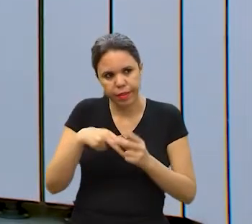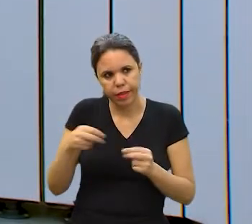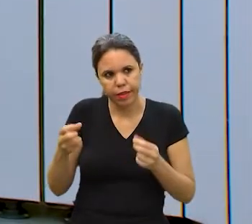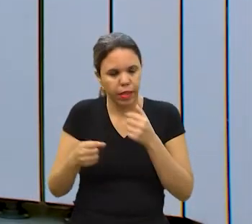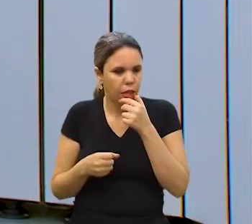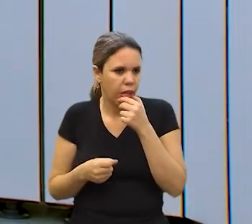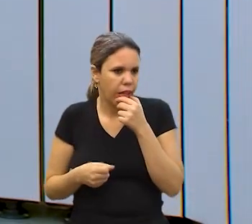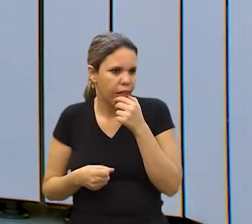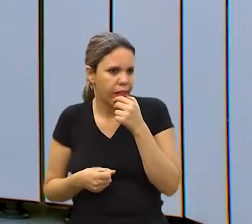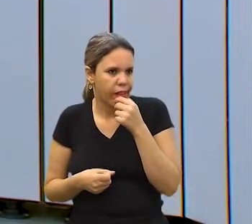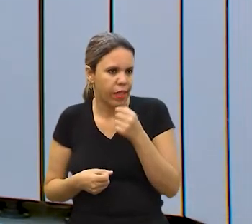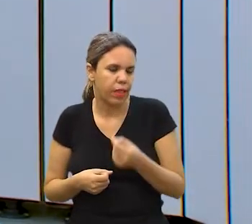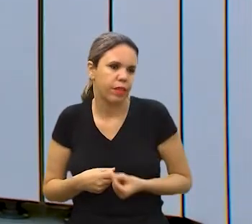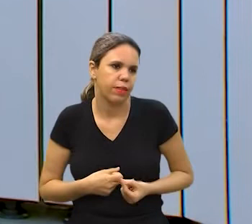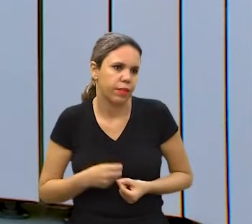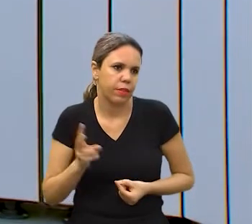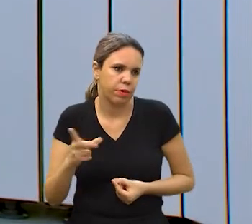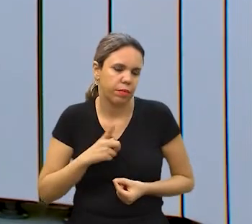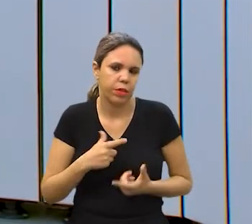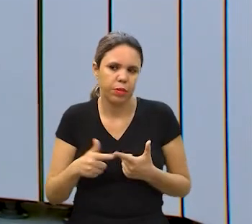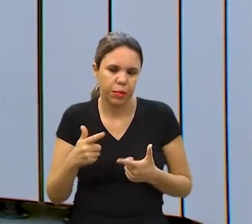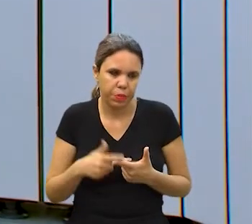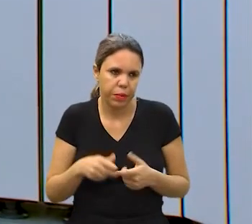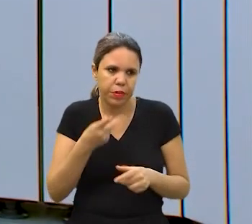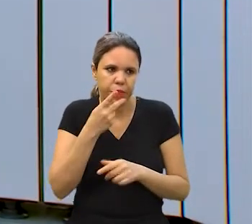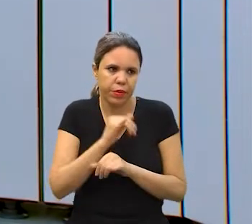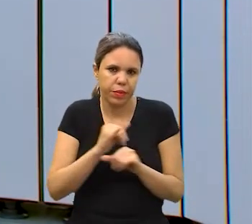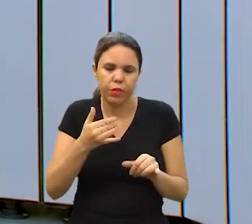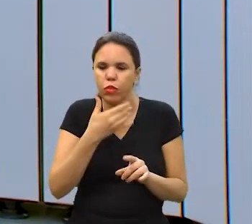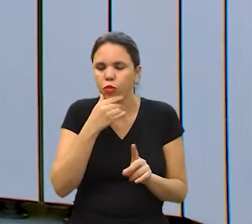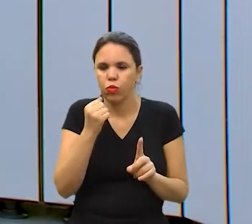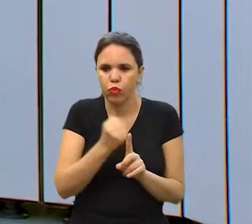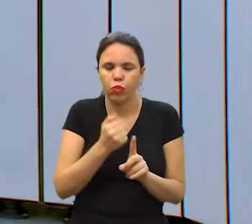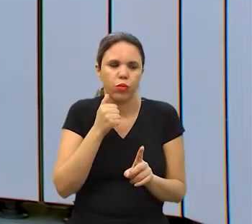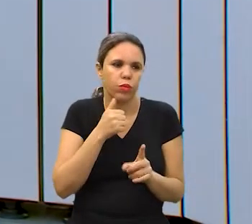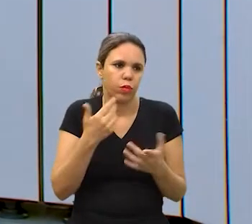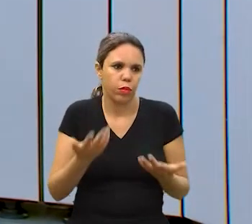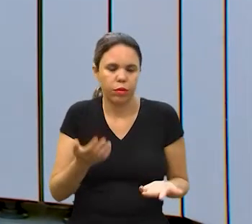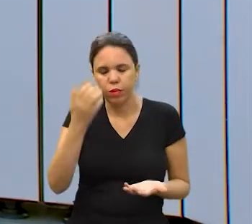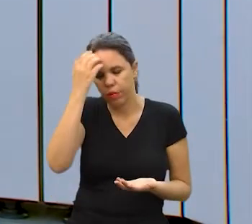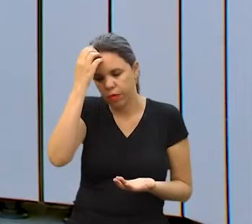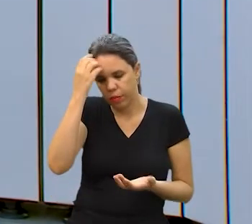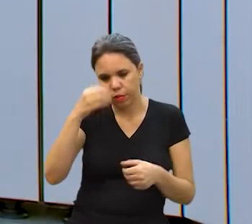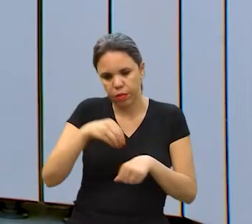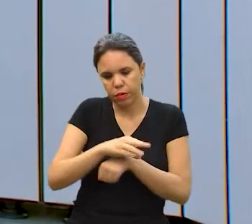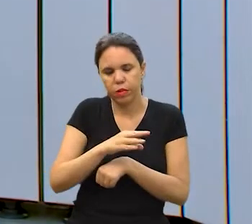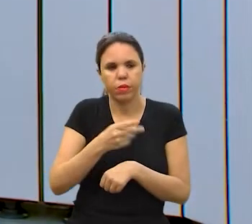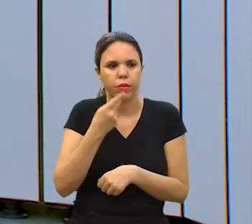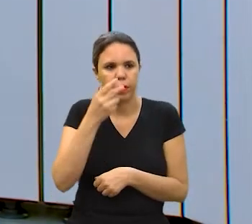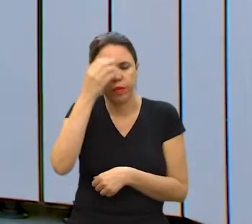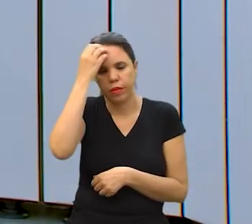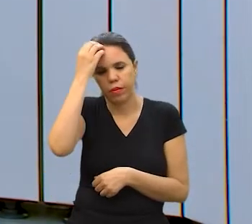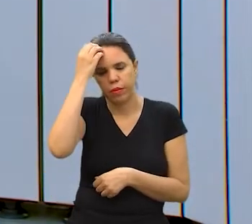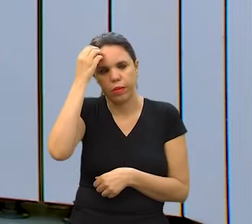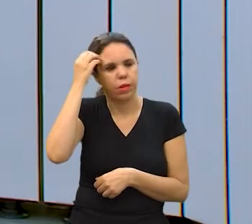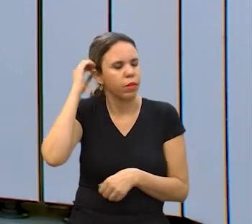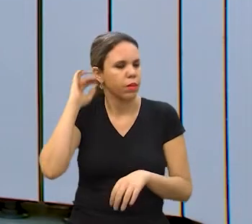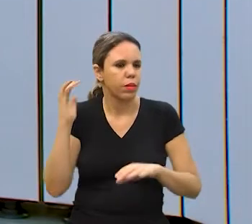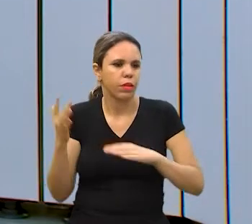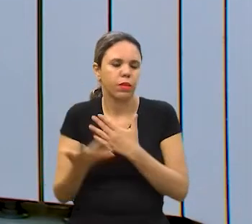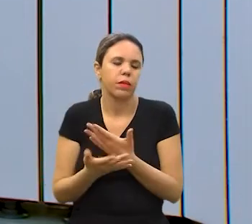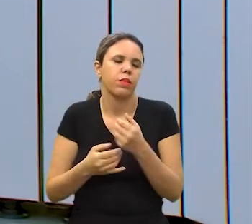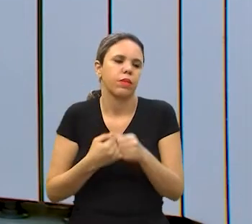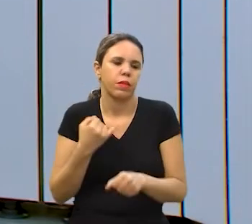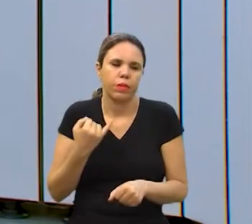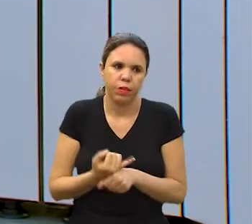Branco, sempre lembrando que, infelizmente, sempre vai ter alguma coisa falando de feminicídio. Então a gente tem que trazer, que nem a gente estava falando, usar bastante a